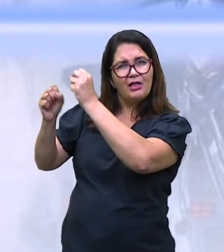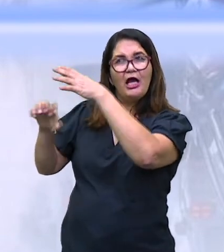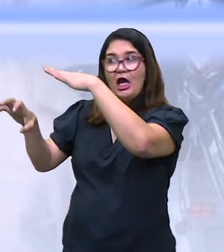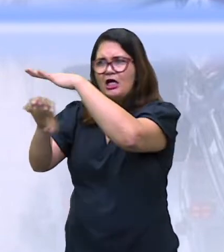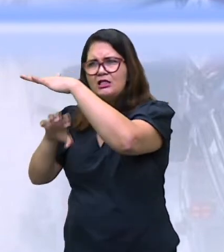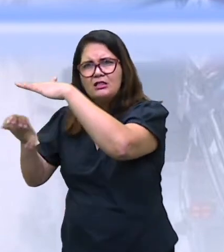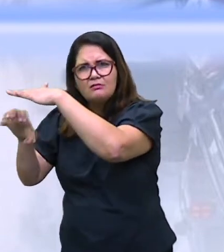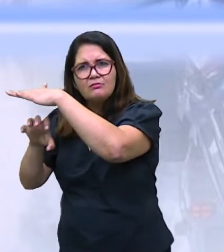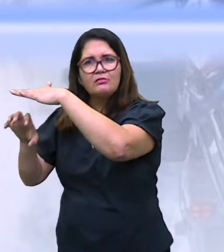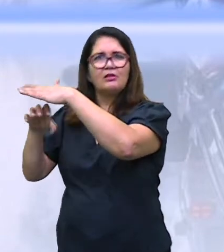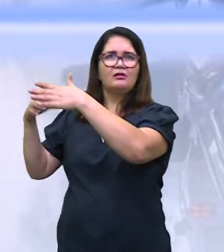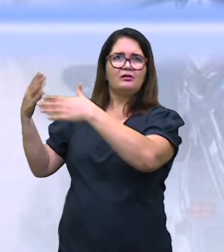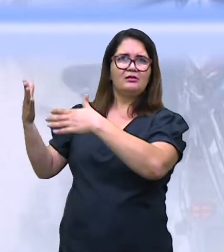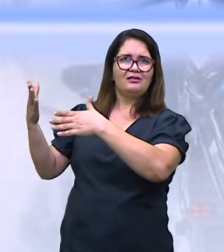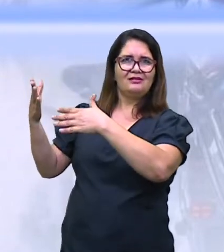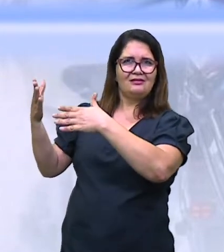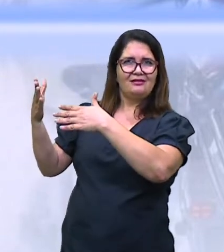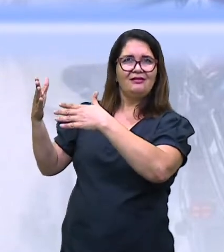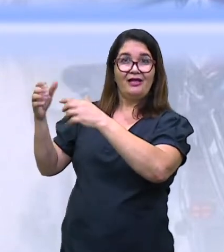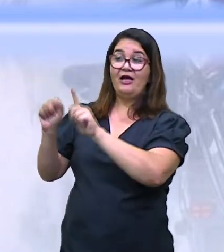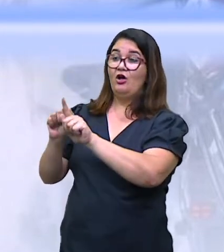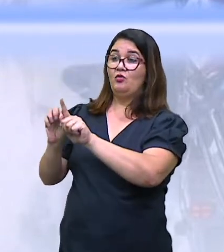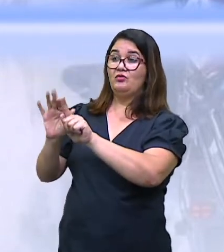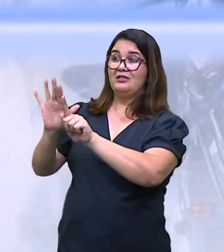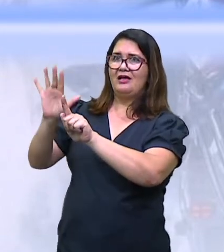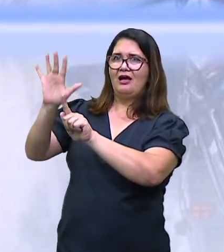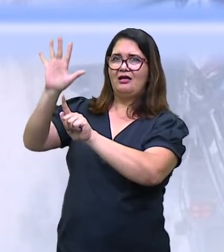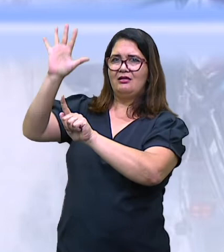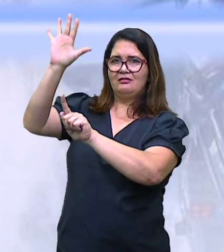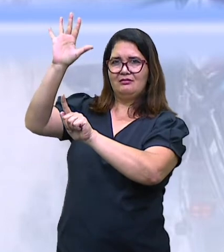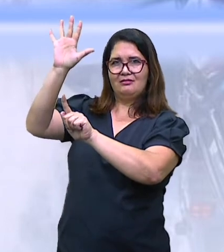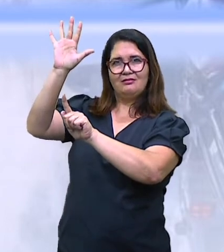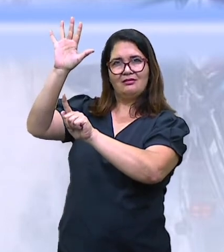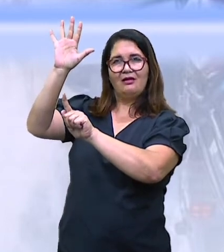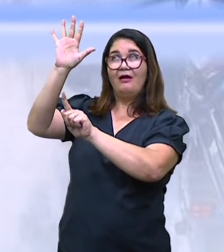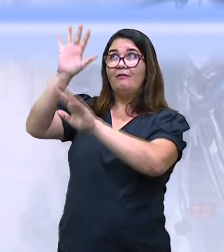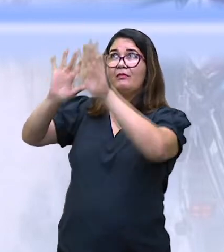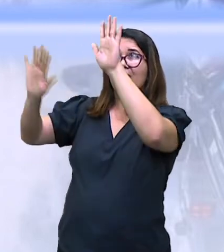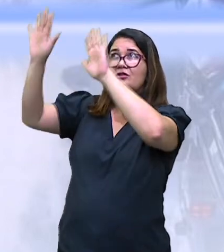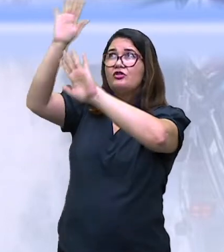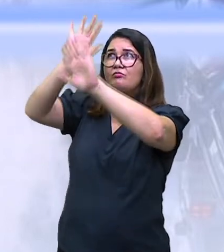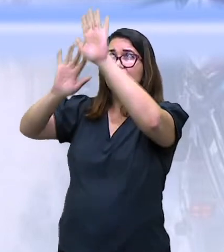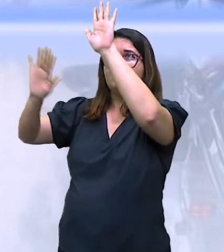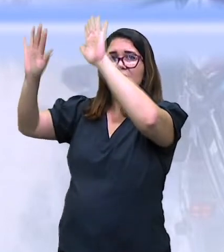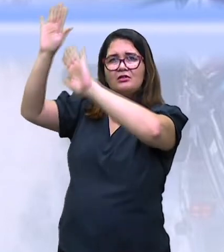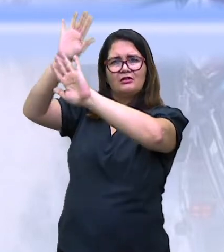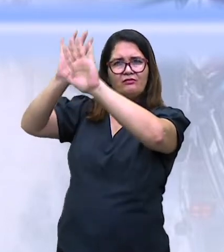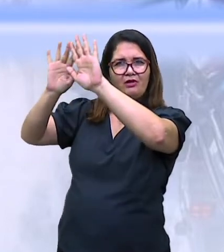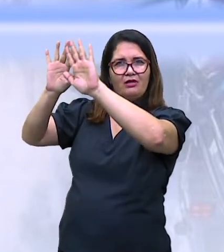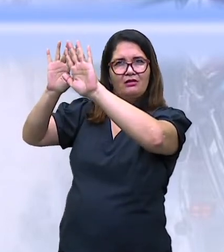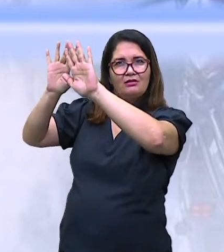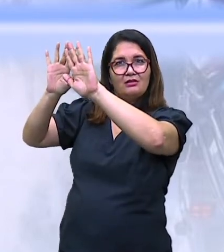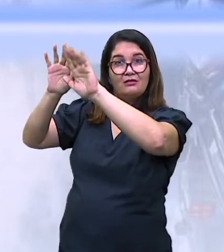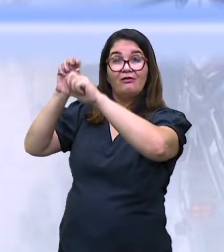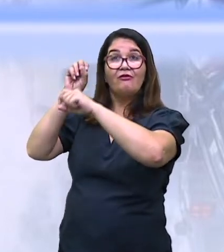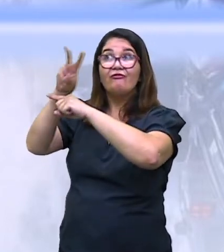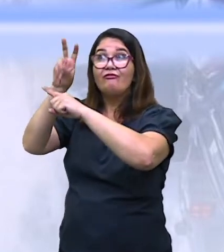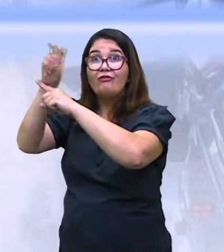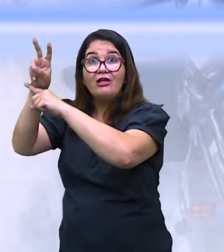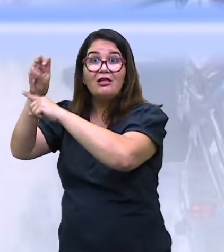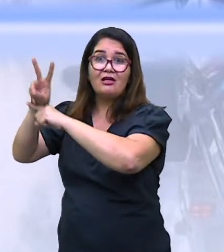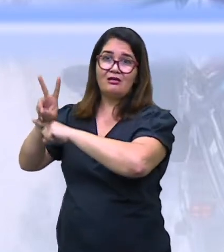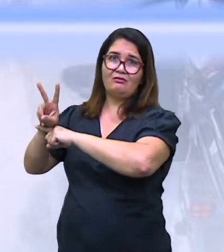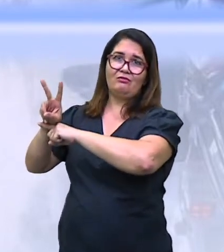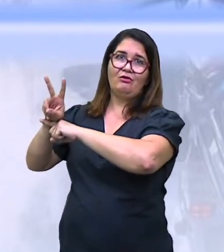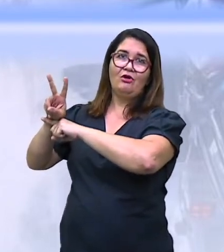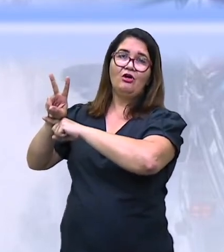atmosfera? É importante a gente rever as nossas atitudes individuais e